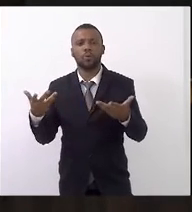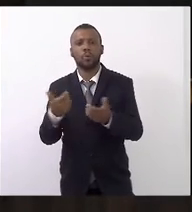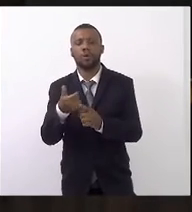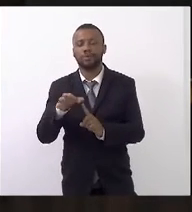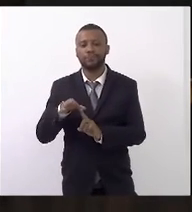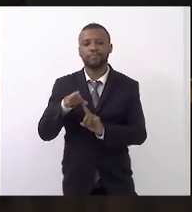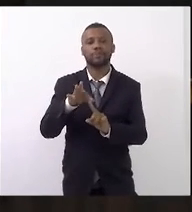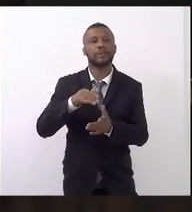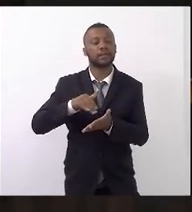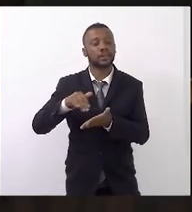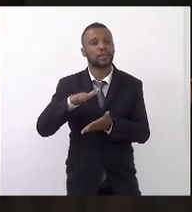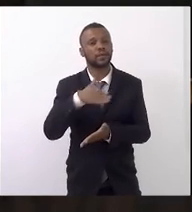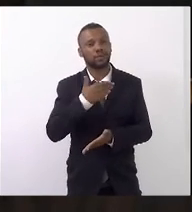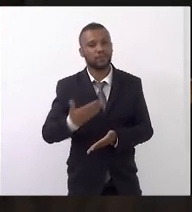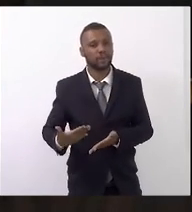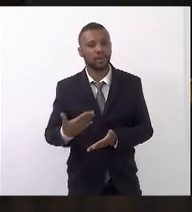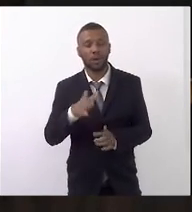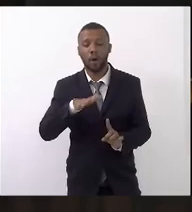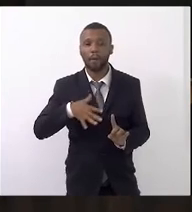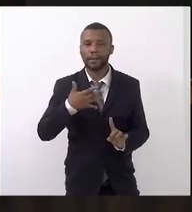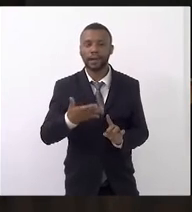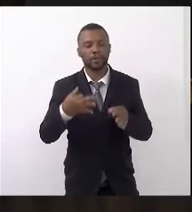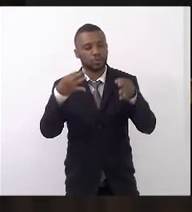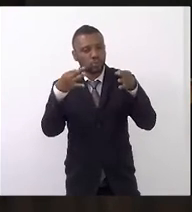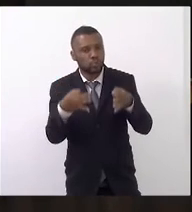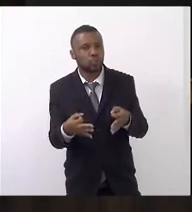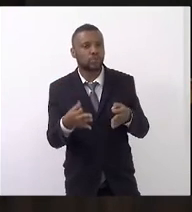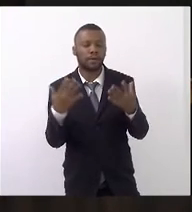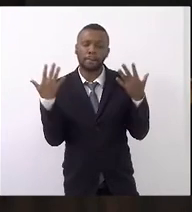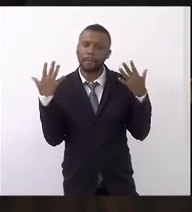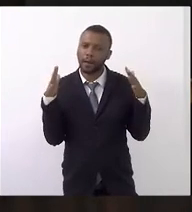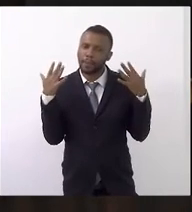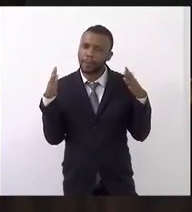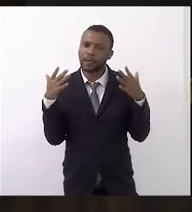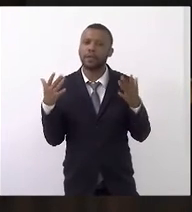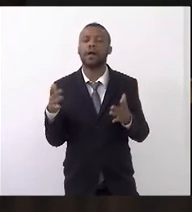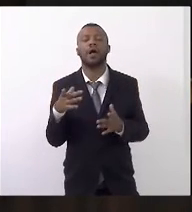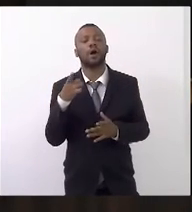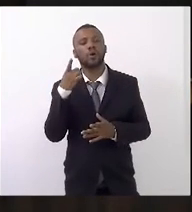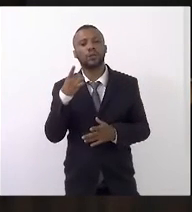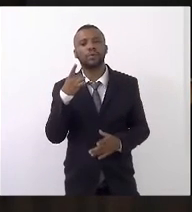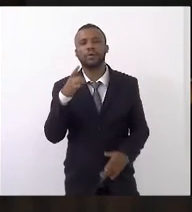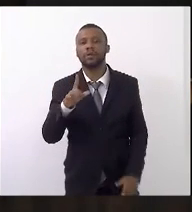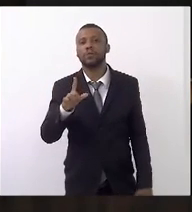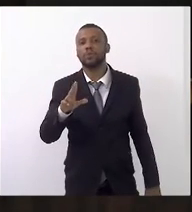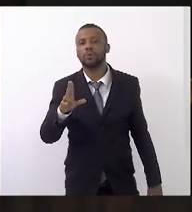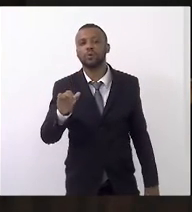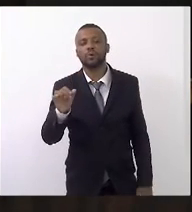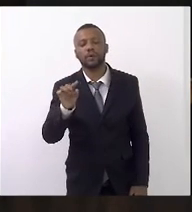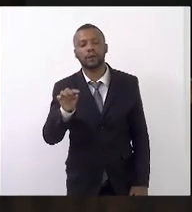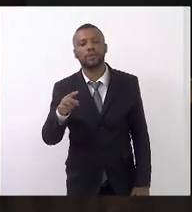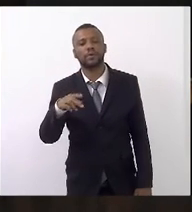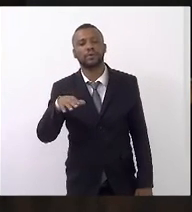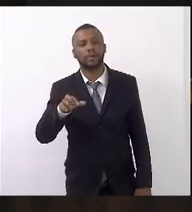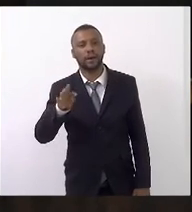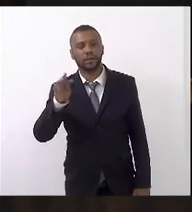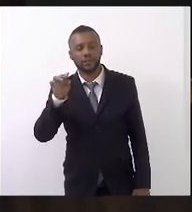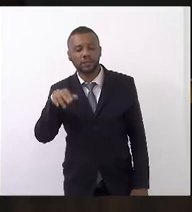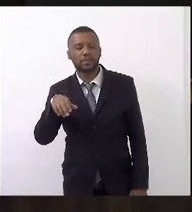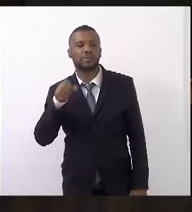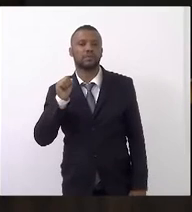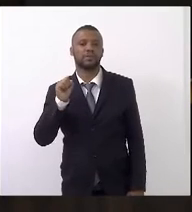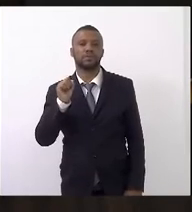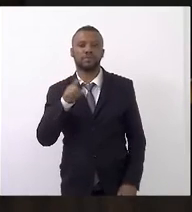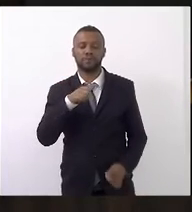Governo e uma justa homenagem, parabenizar ao deputado Luiz Martins, pela indicação e aprovação do referido